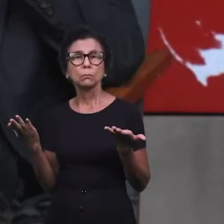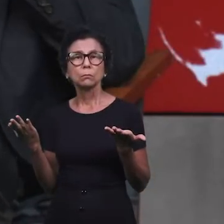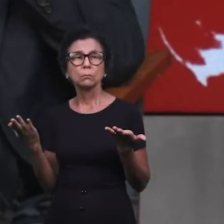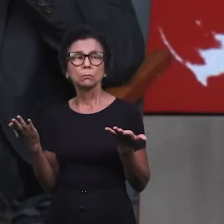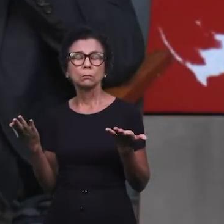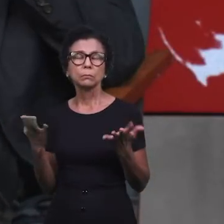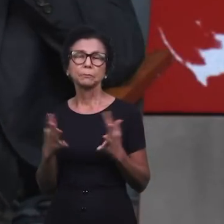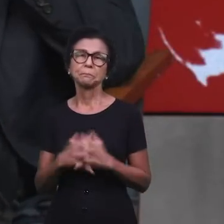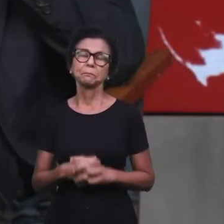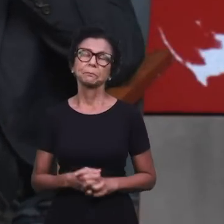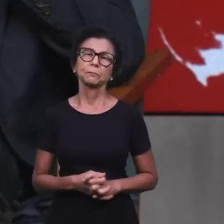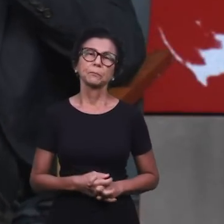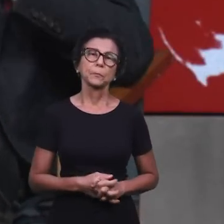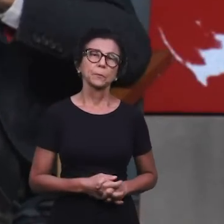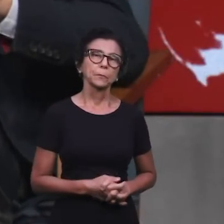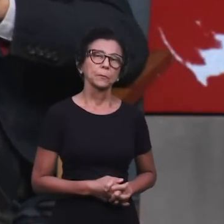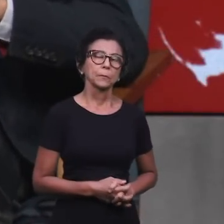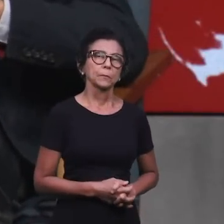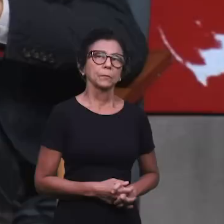Veja,